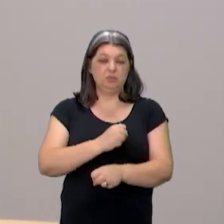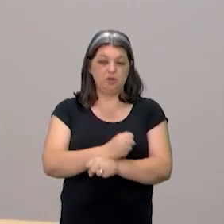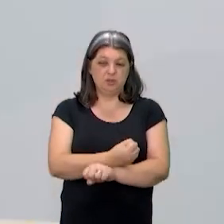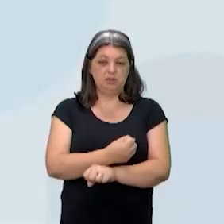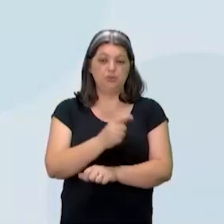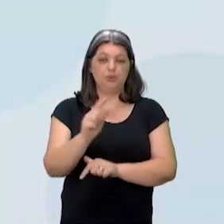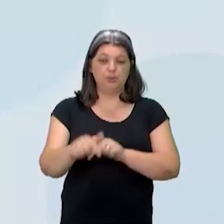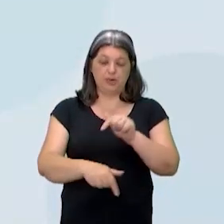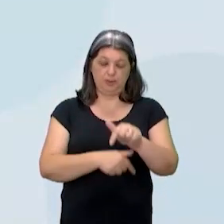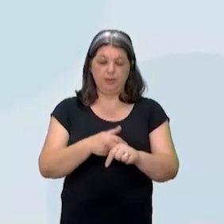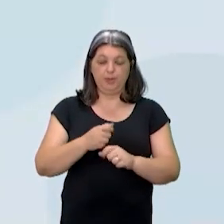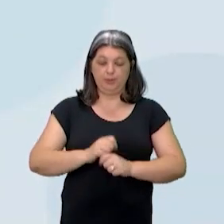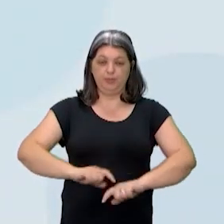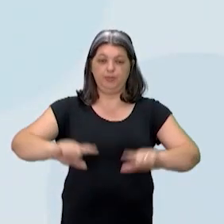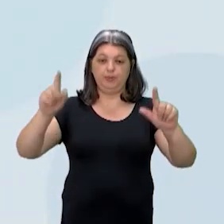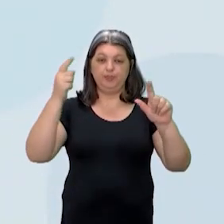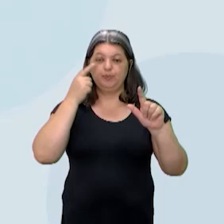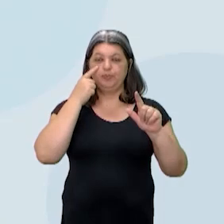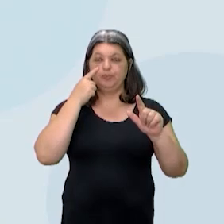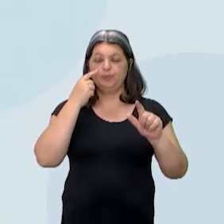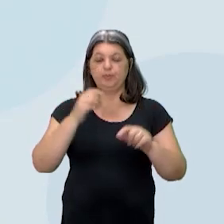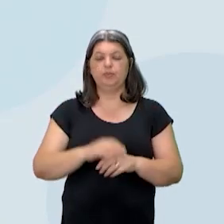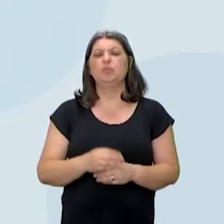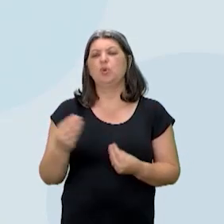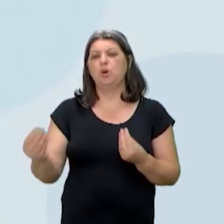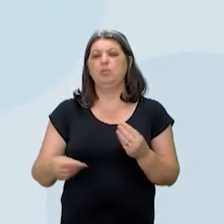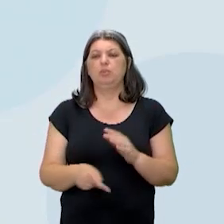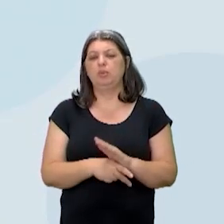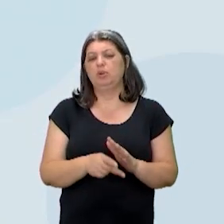LED. Bota no LED. Com o processo de